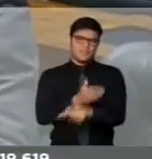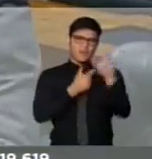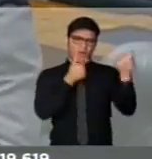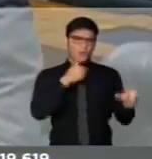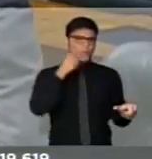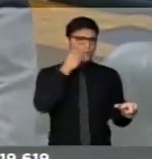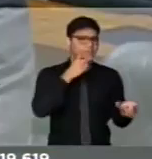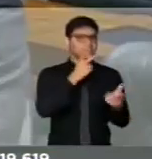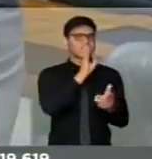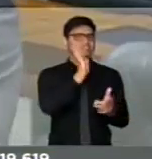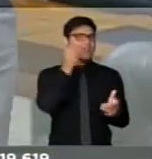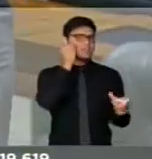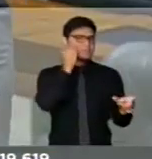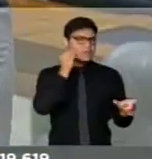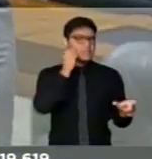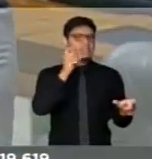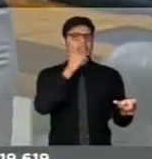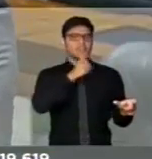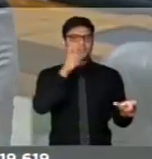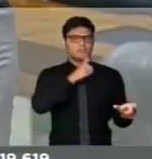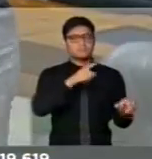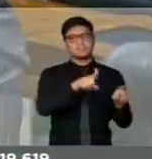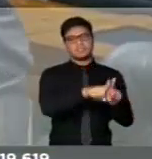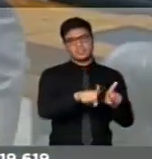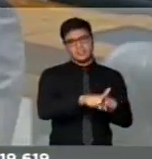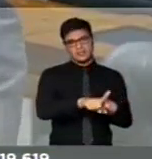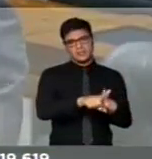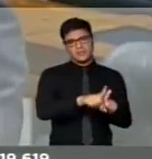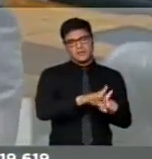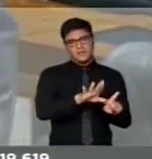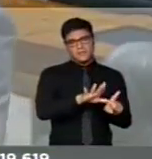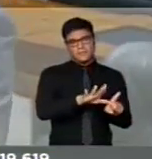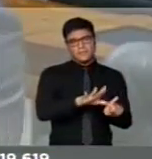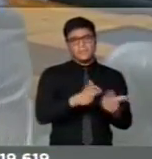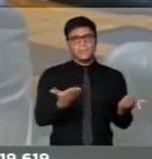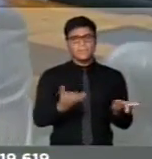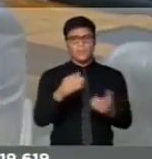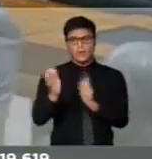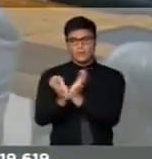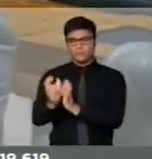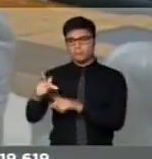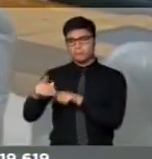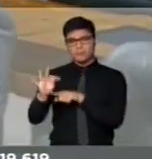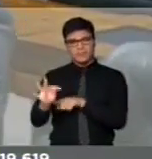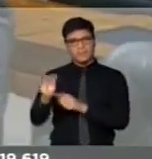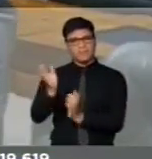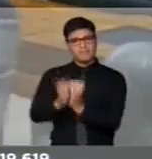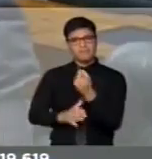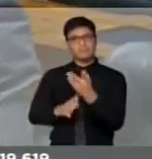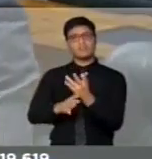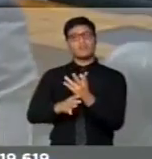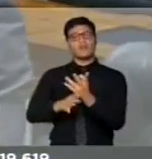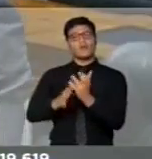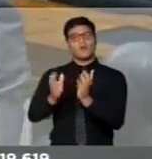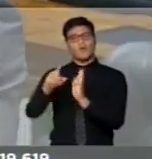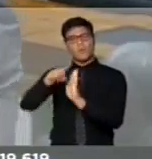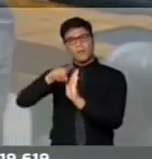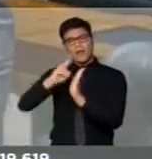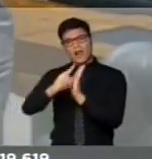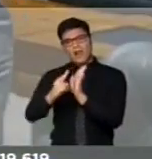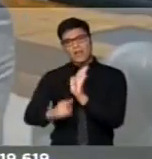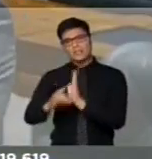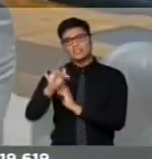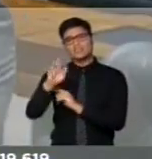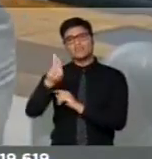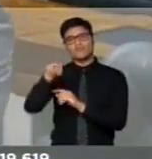em ladainha, mas agora é a ladainha da mentira que ele vem trazer. O PT criou, inventou uma lista de Furnas. Quem o